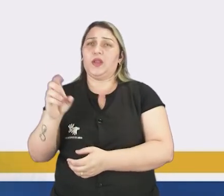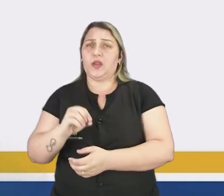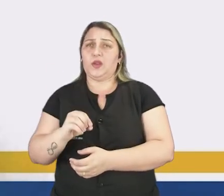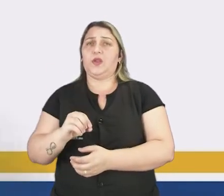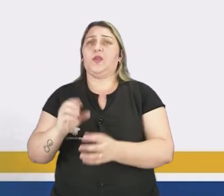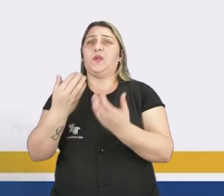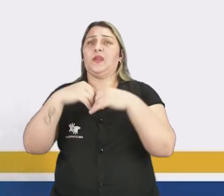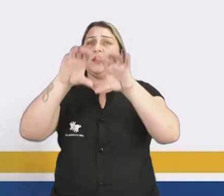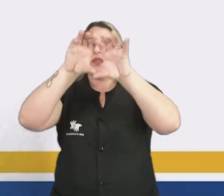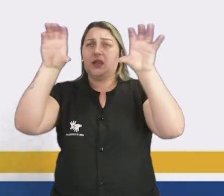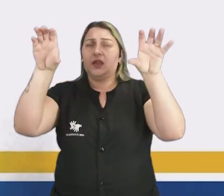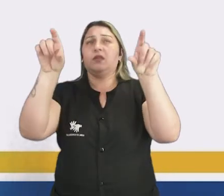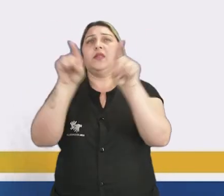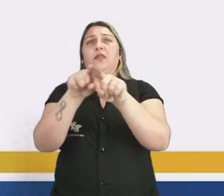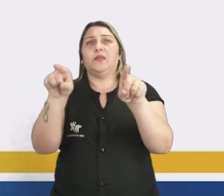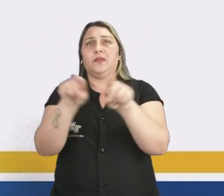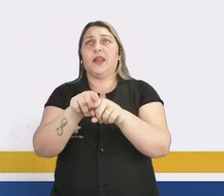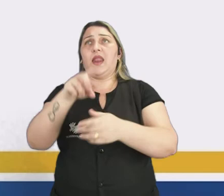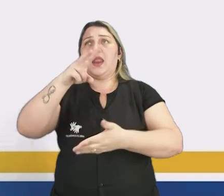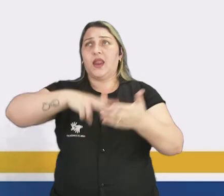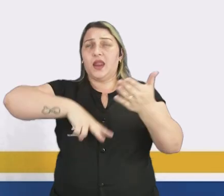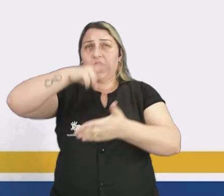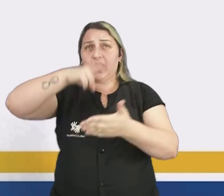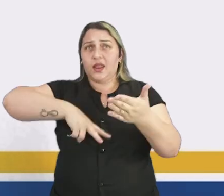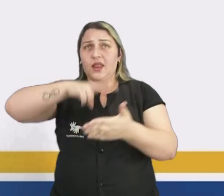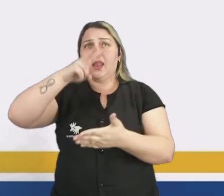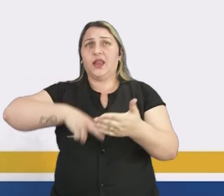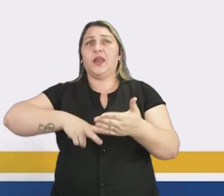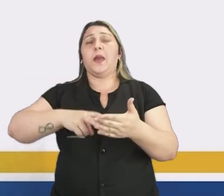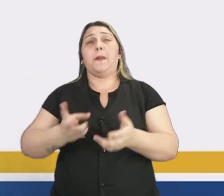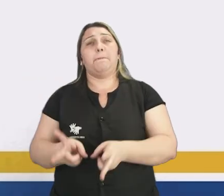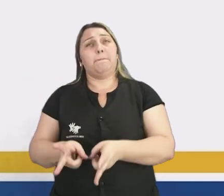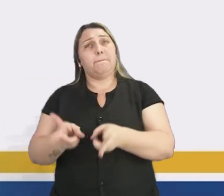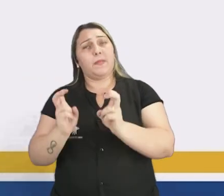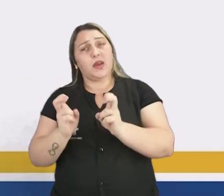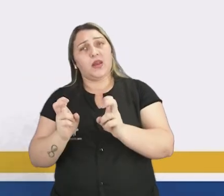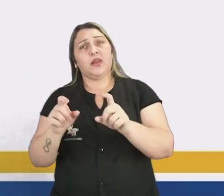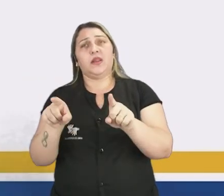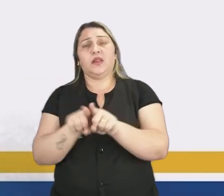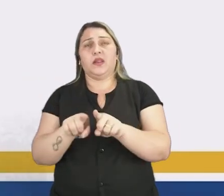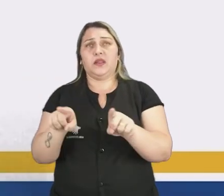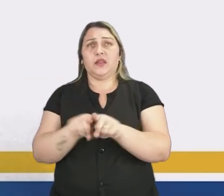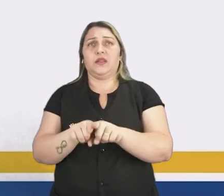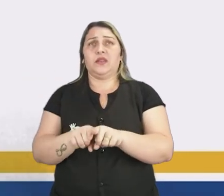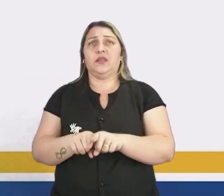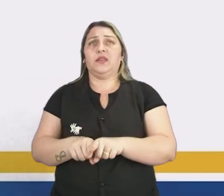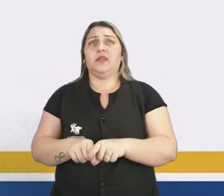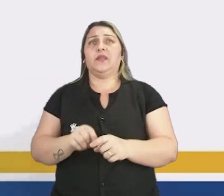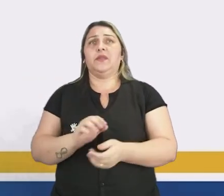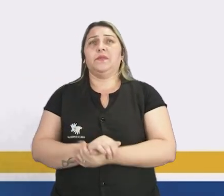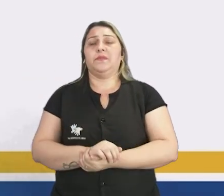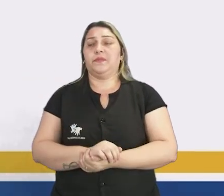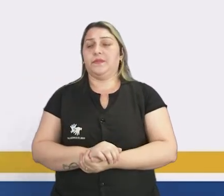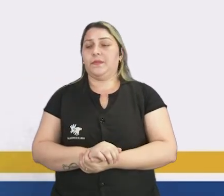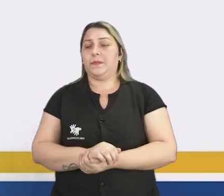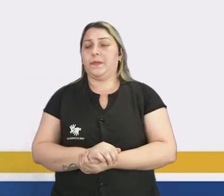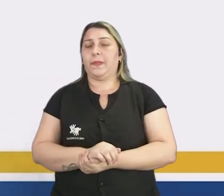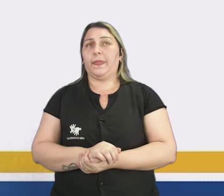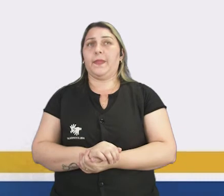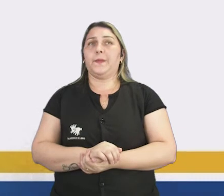Sim, também. Mas se você ler o restante da questão, você vai perceber que talvez não seja essa. Mas vamos